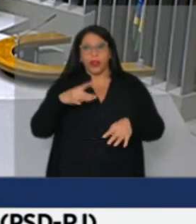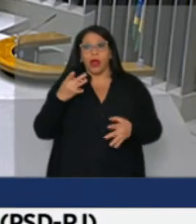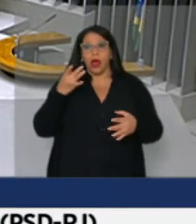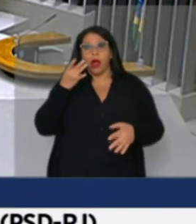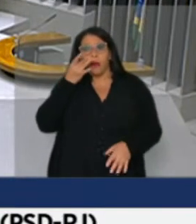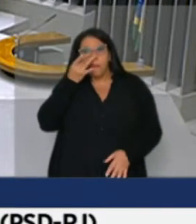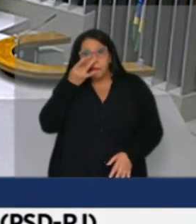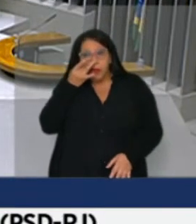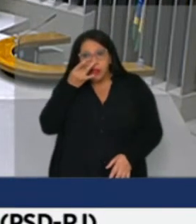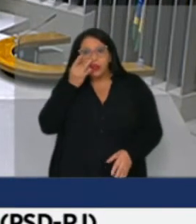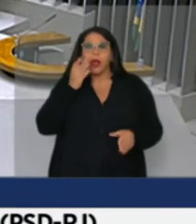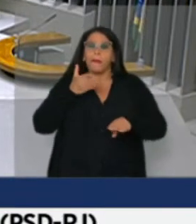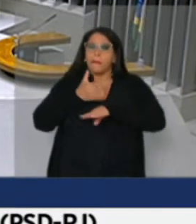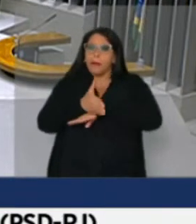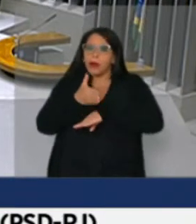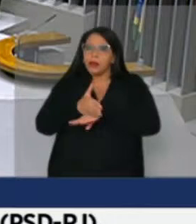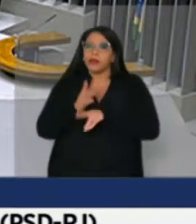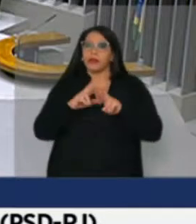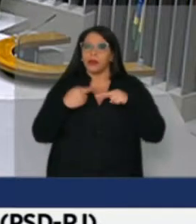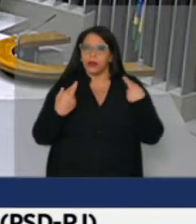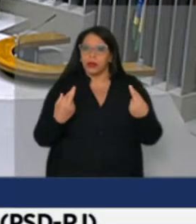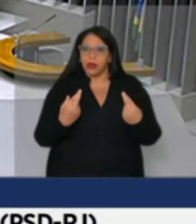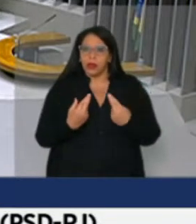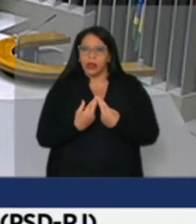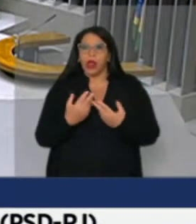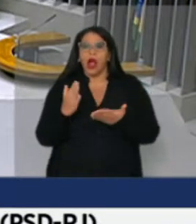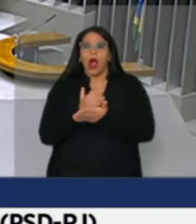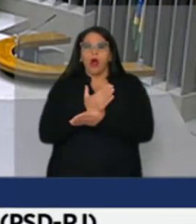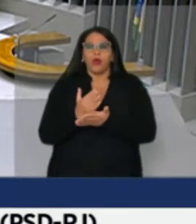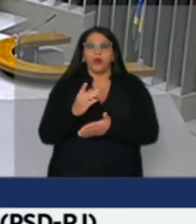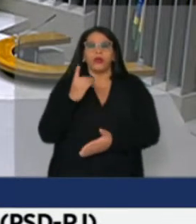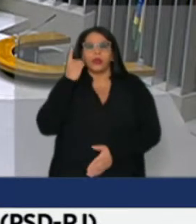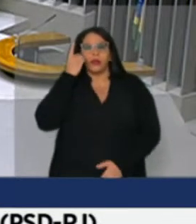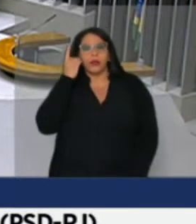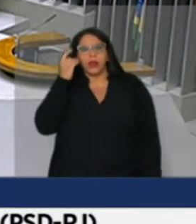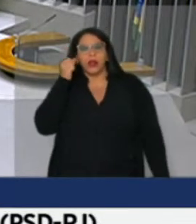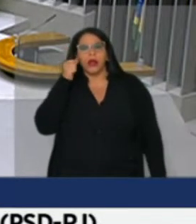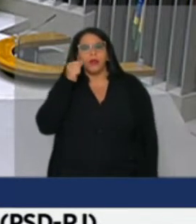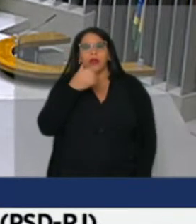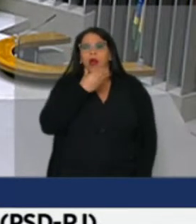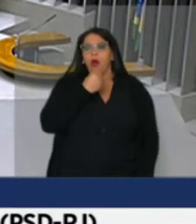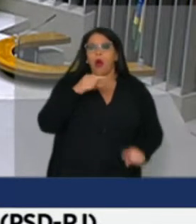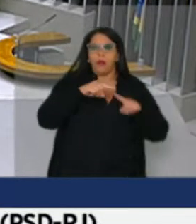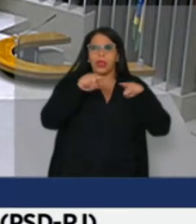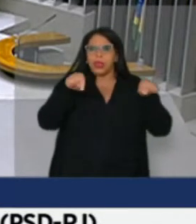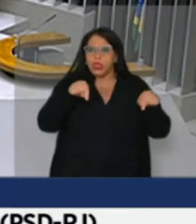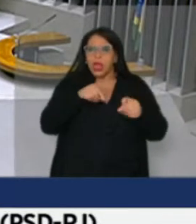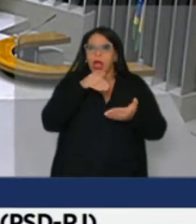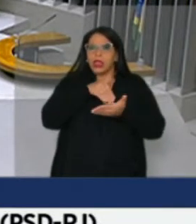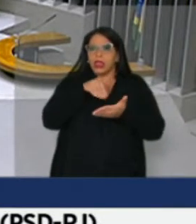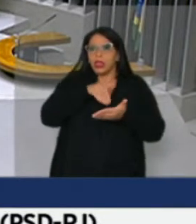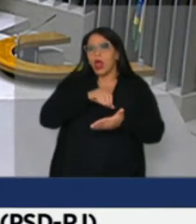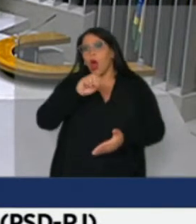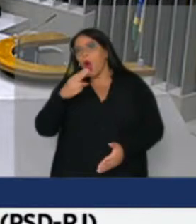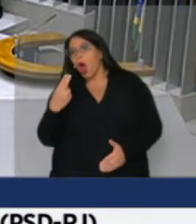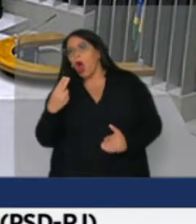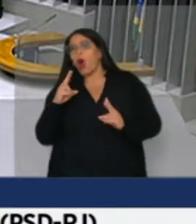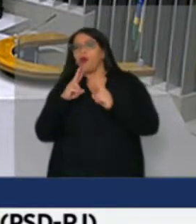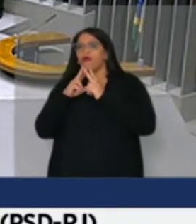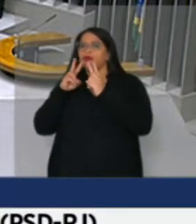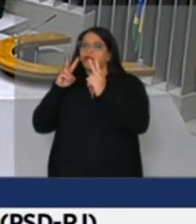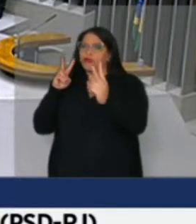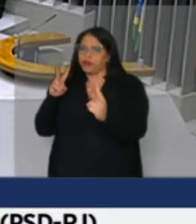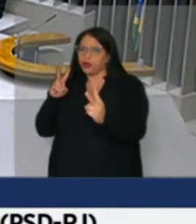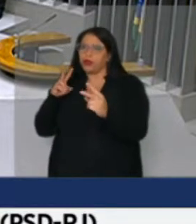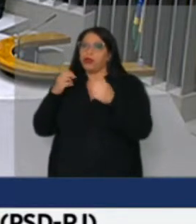participando desta sessão, e outros deputados e deputadas em seus gabinetes, em seus estados, participando de forma remota dessa